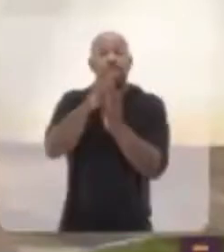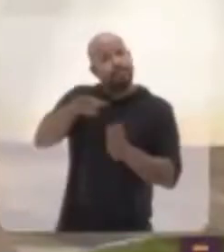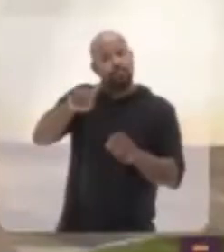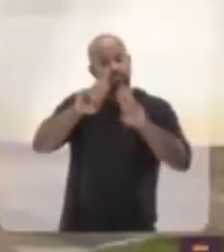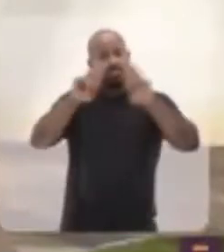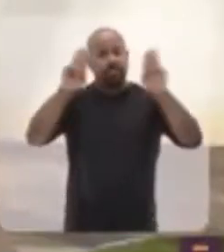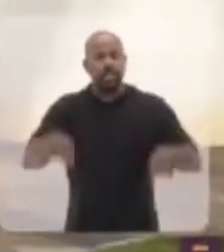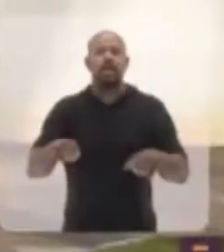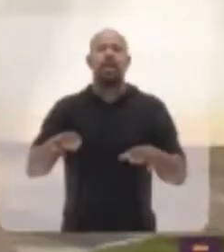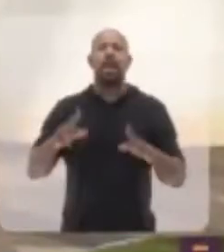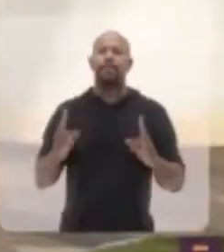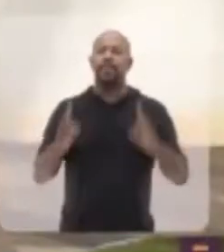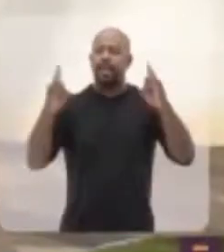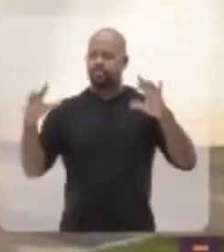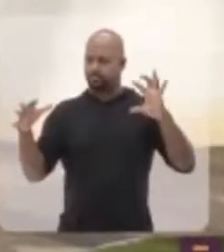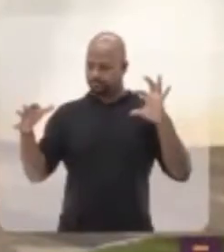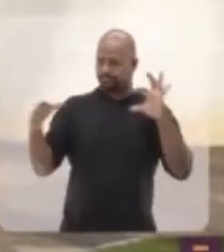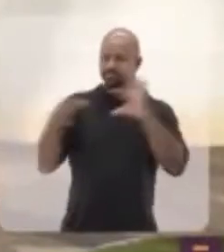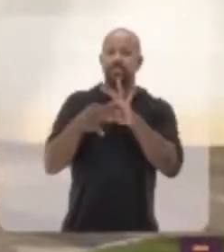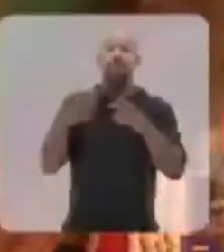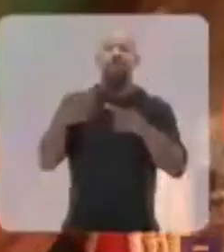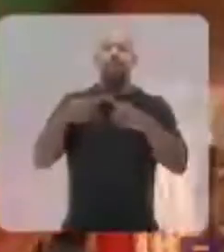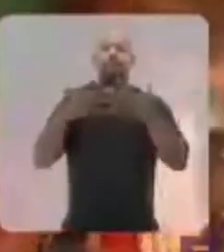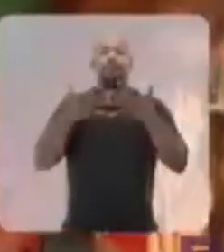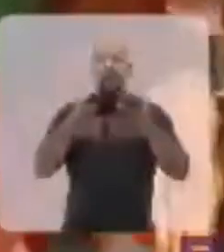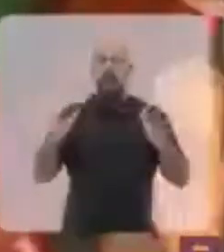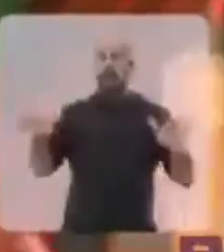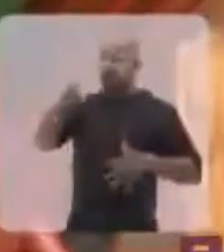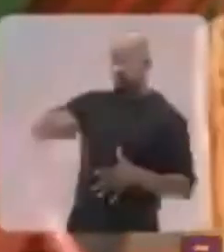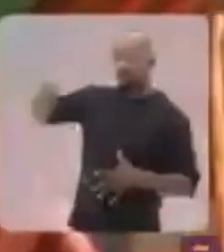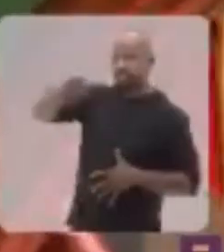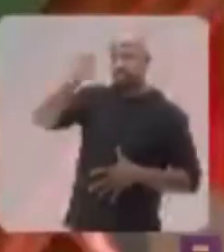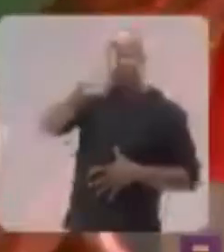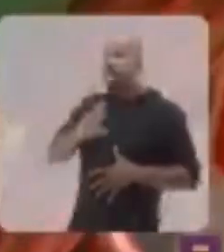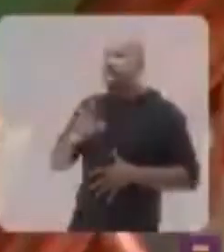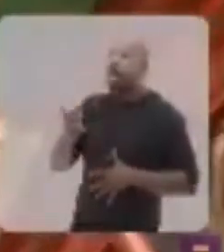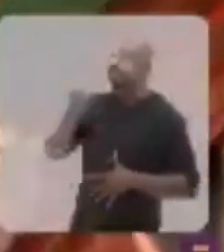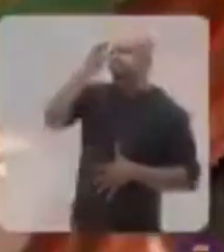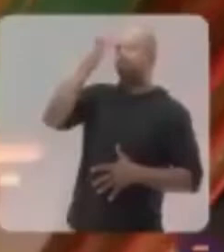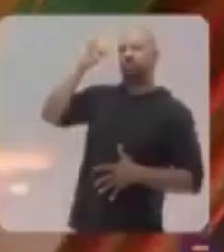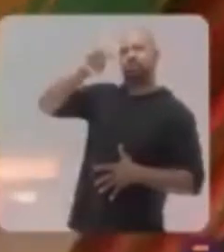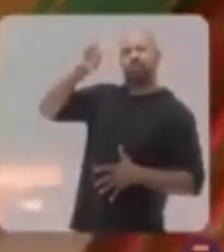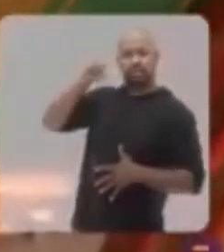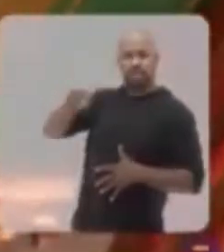unificando os prédios e abrindo suas portas para que os brasileiros não se esqueçam da sua história.